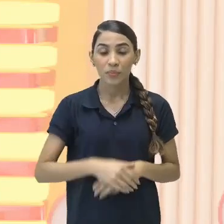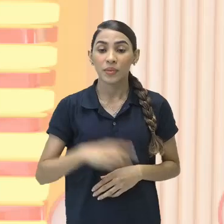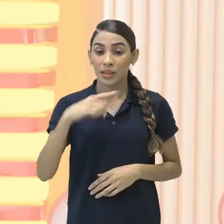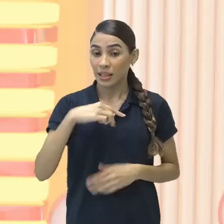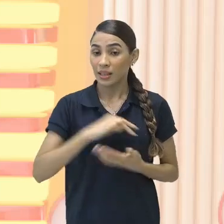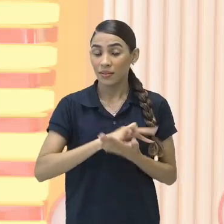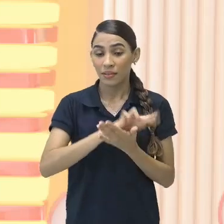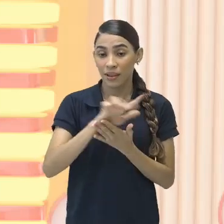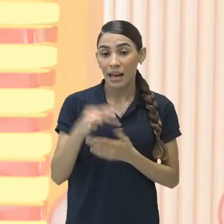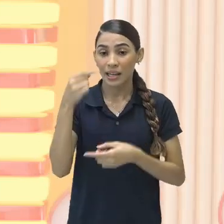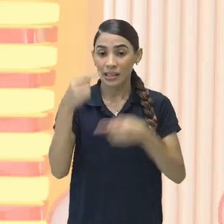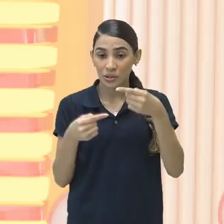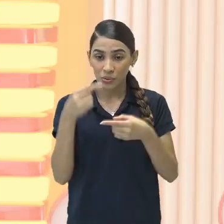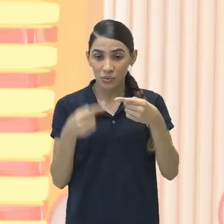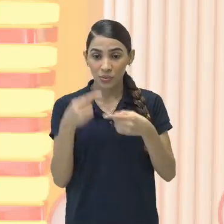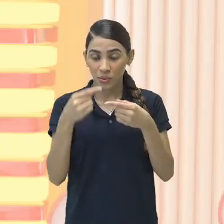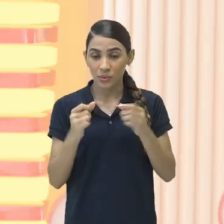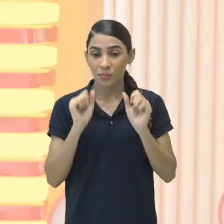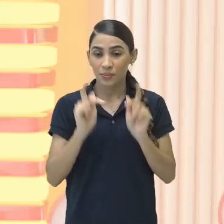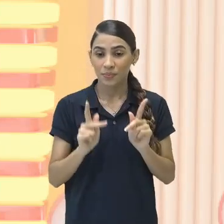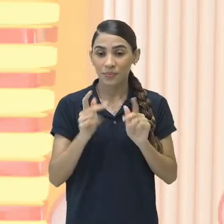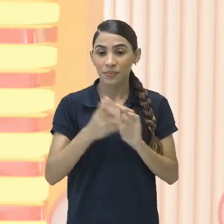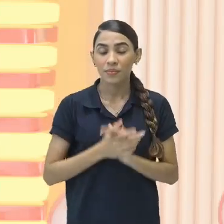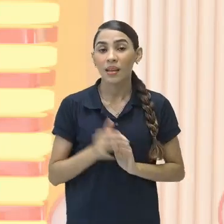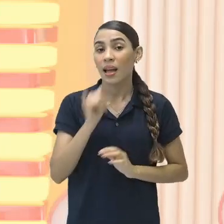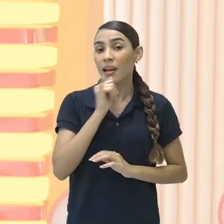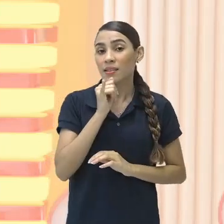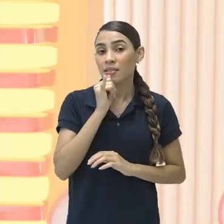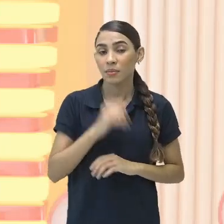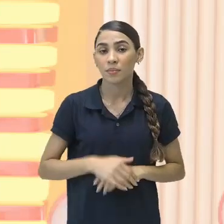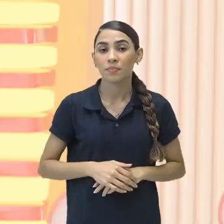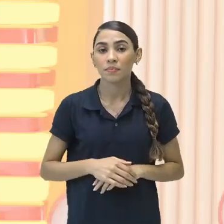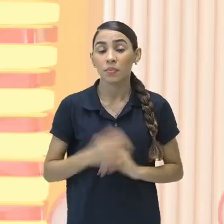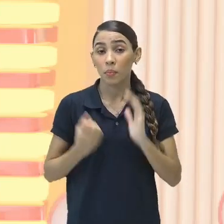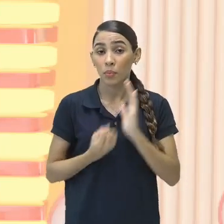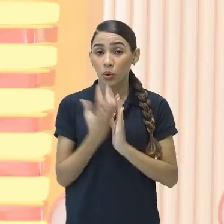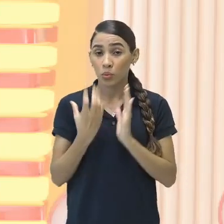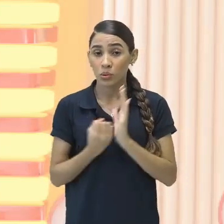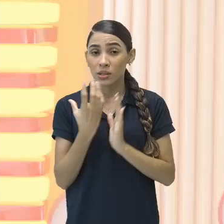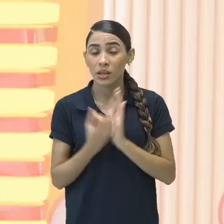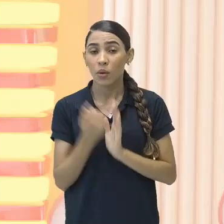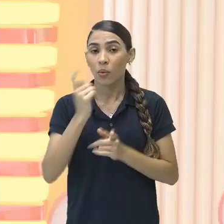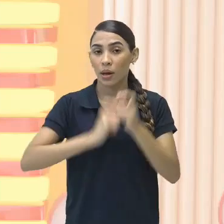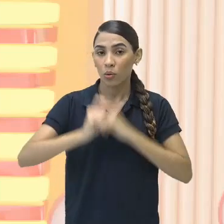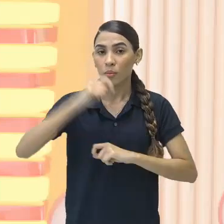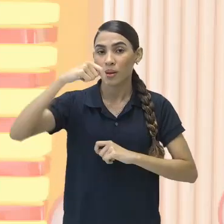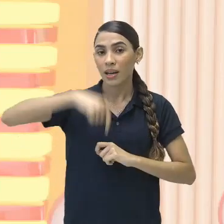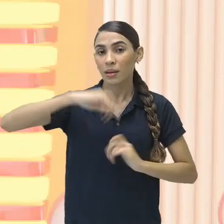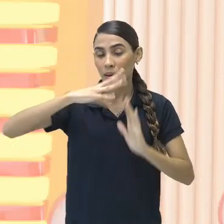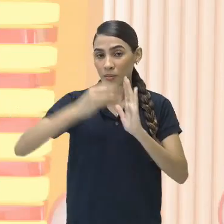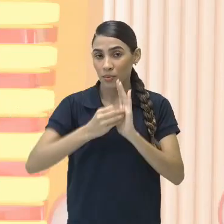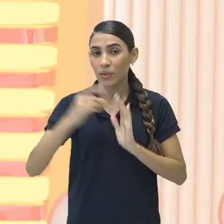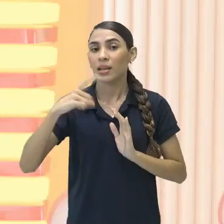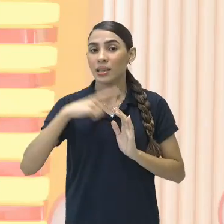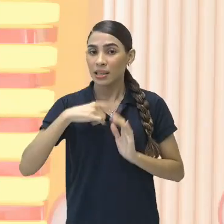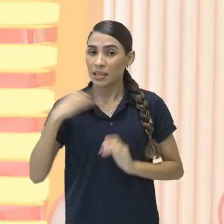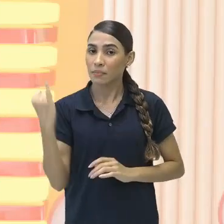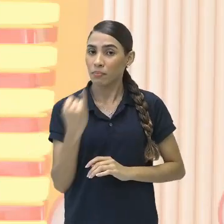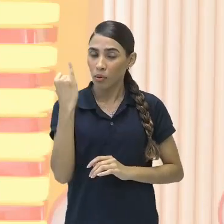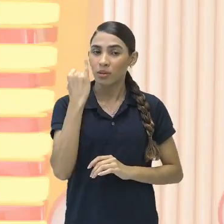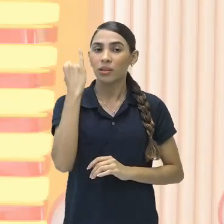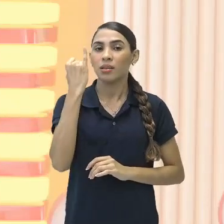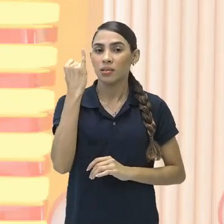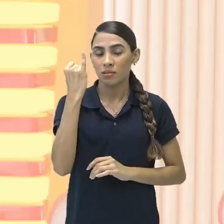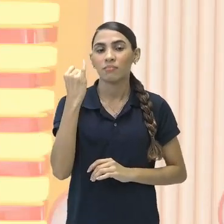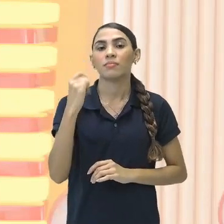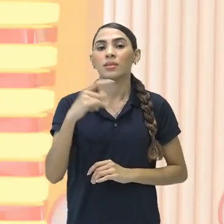várias discussões nesse sentido. Por exemplo, a produção econômica aqui para a Amazônia, ela tem uma relevância muito grande,